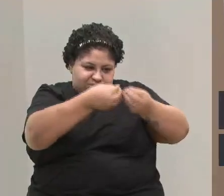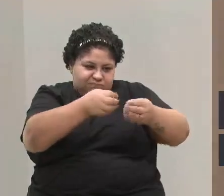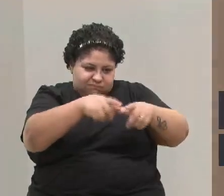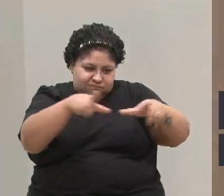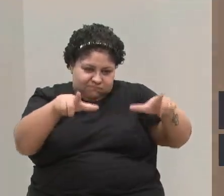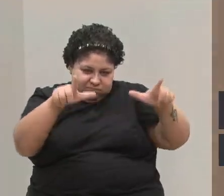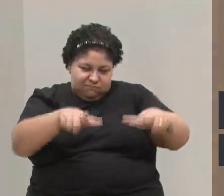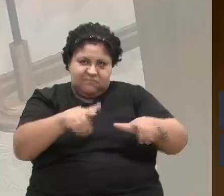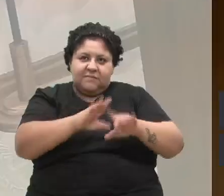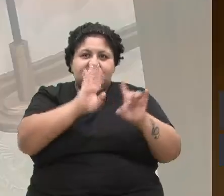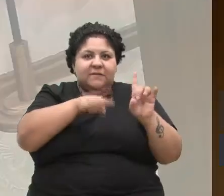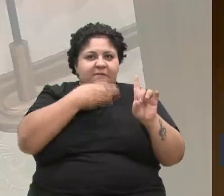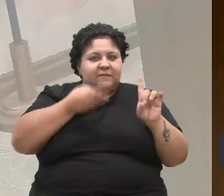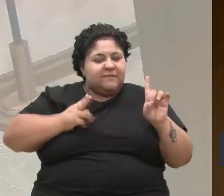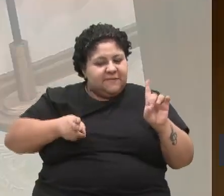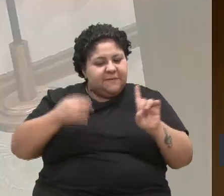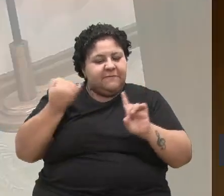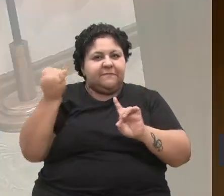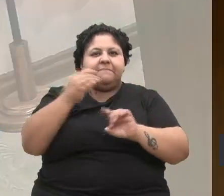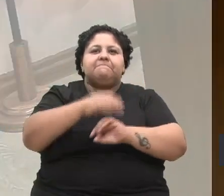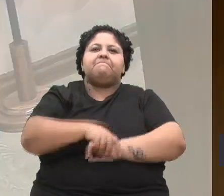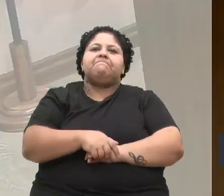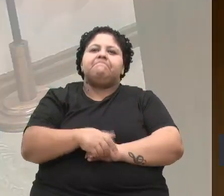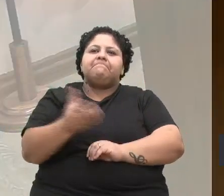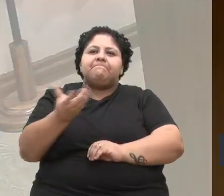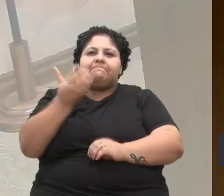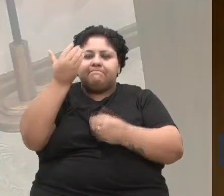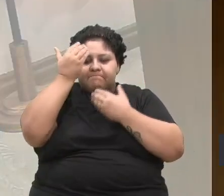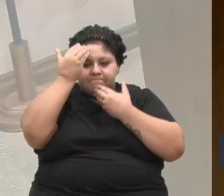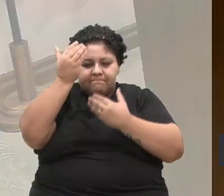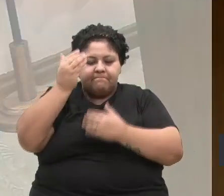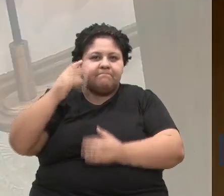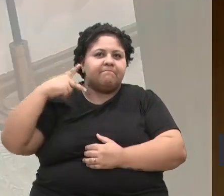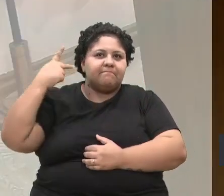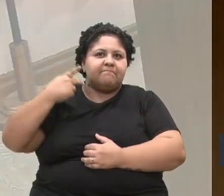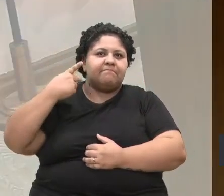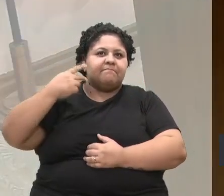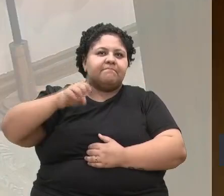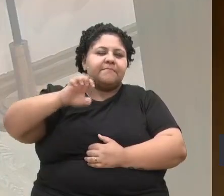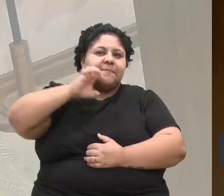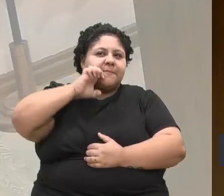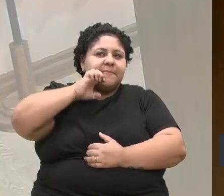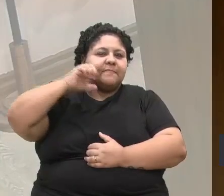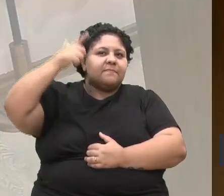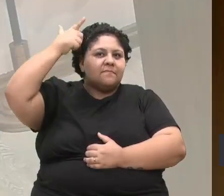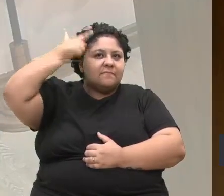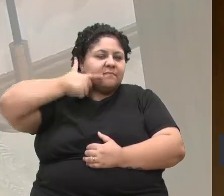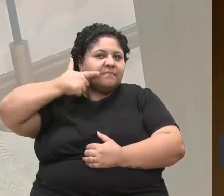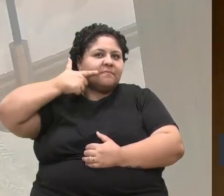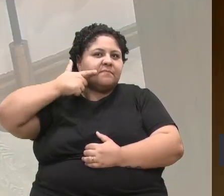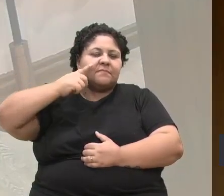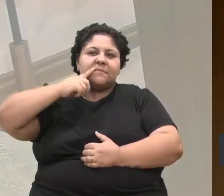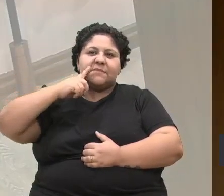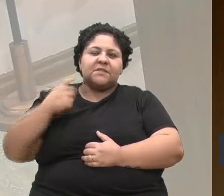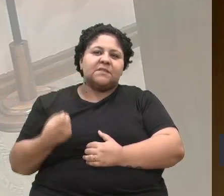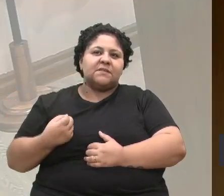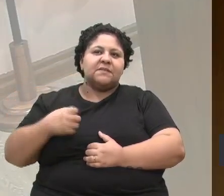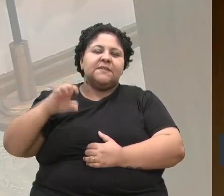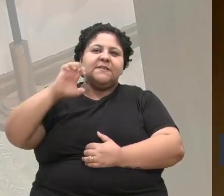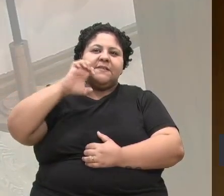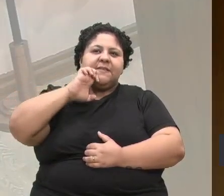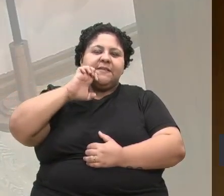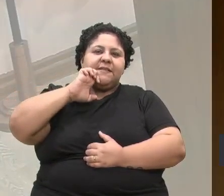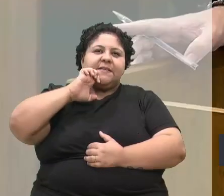hoje. Homenagens são sempre muito importantes. Eu quero agradecer a vereadora Estela, vereador Lucas Caranhato, vereador Rose Frigeira, vereadora